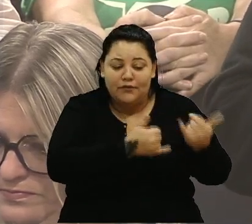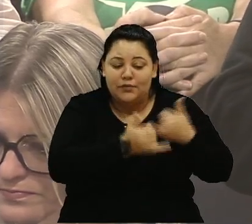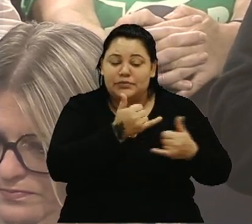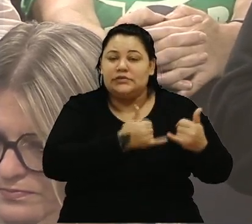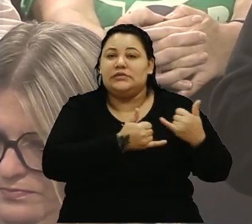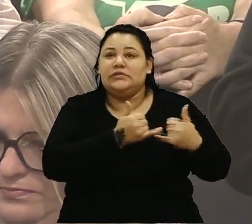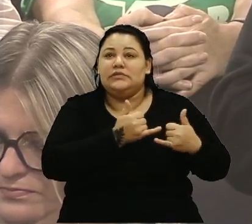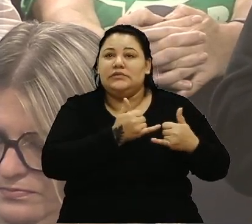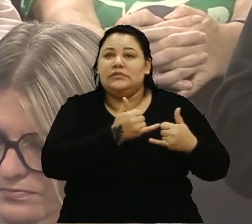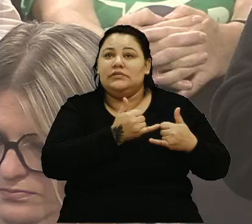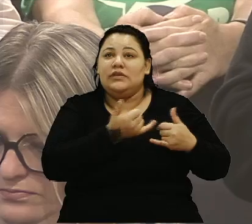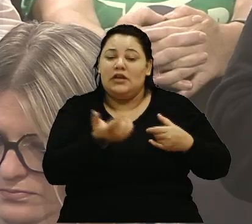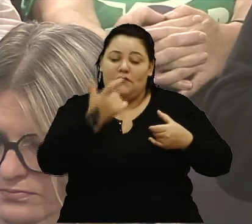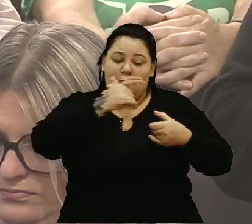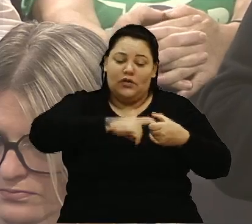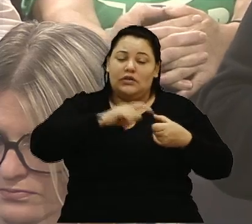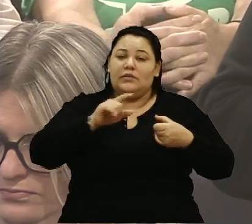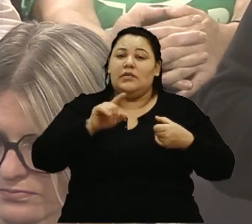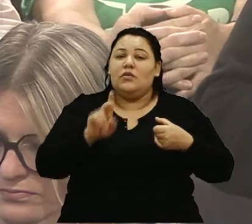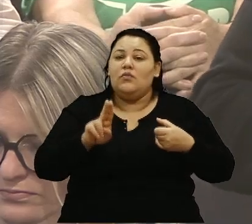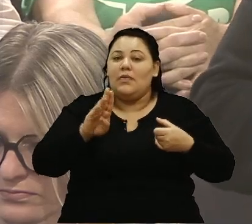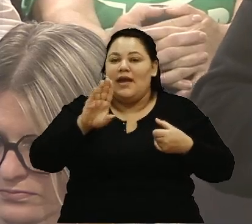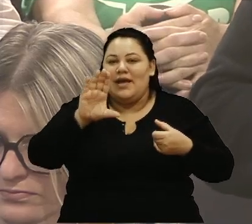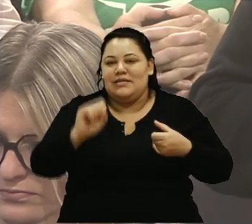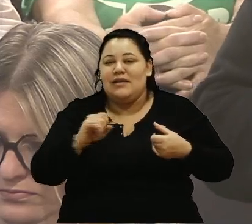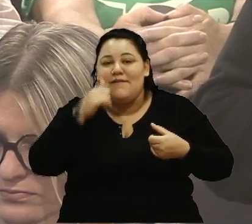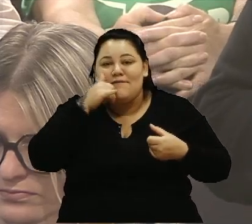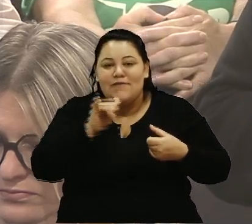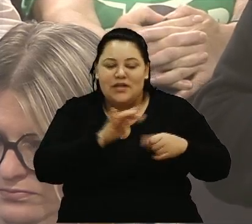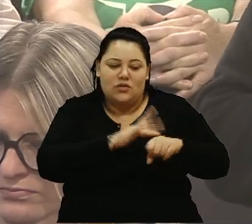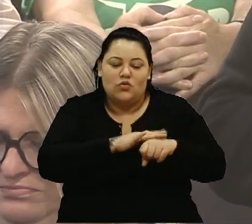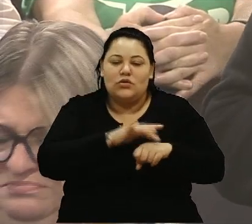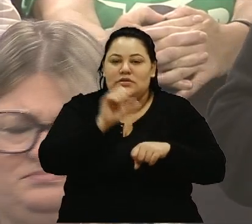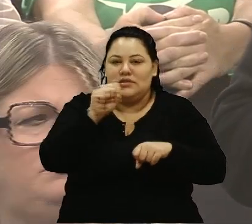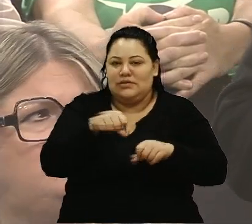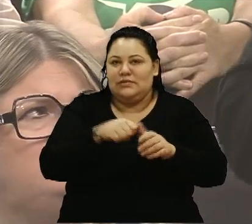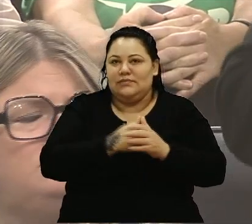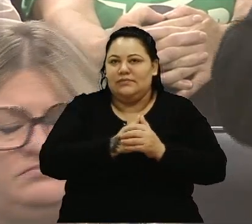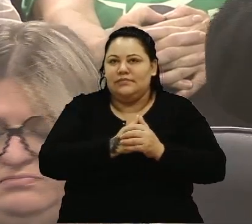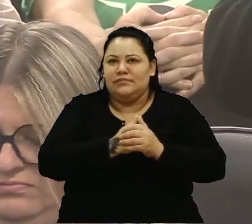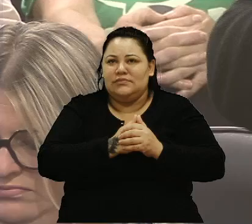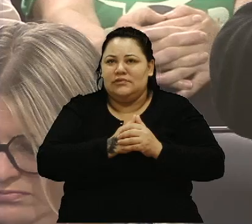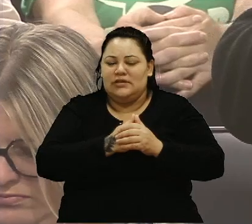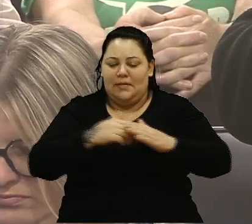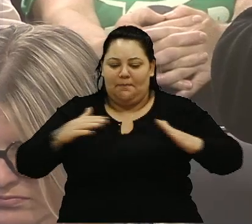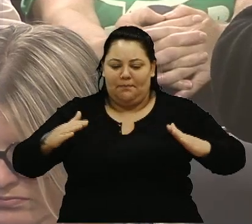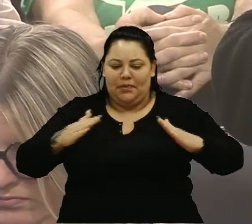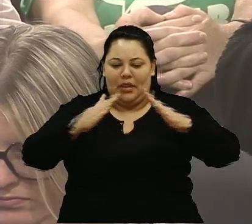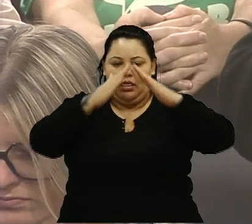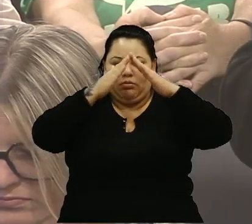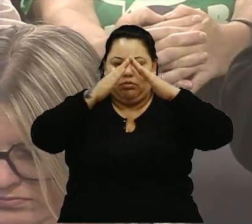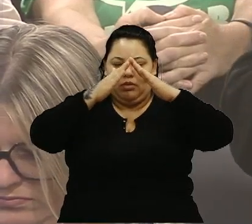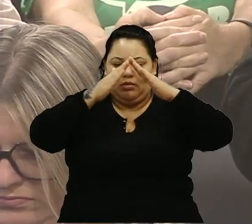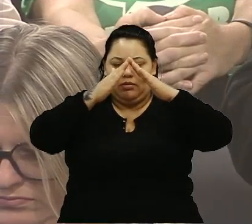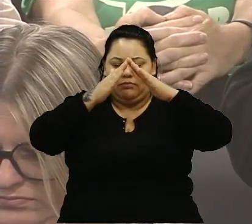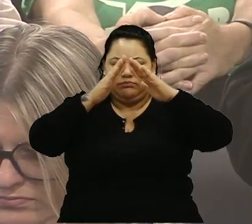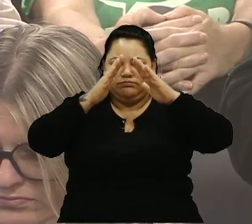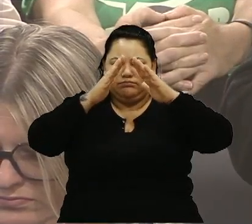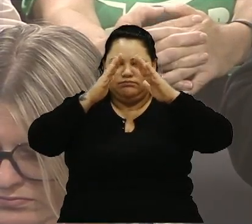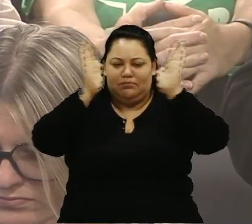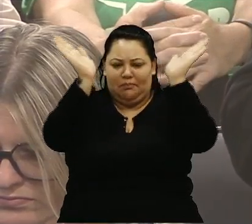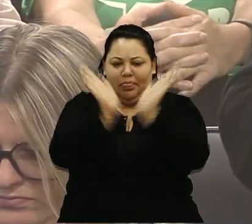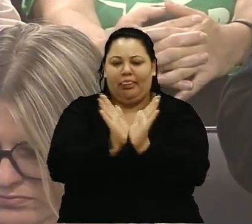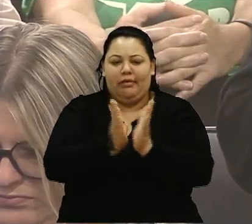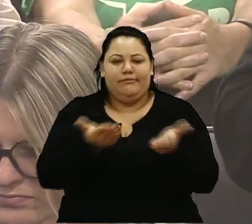levam para as UBSs, eles previnem as doenças. Então, essa pirâmide que está invertida, né, a lógica, porque é um trabalho